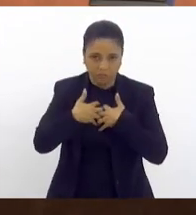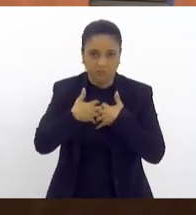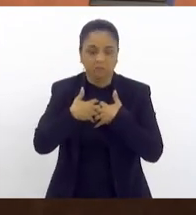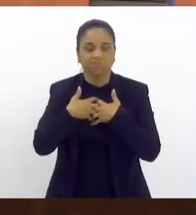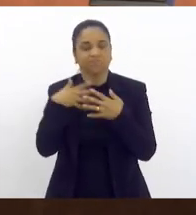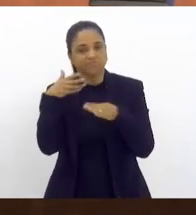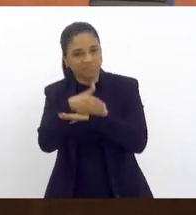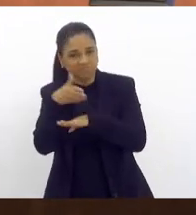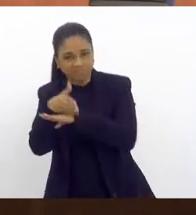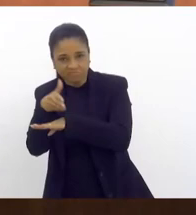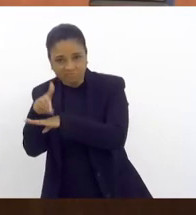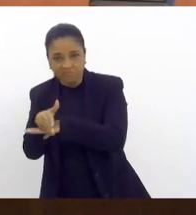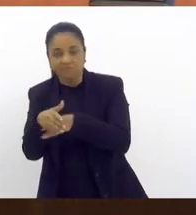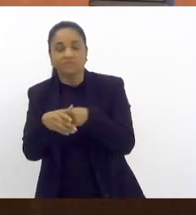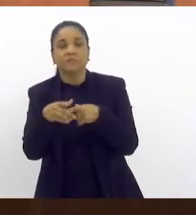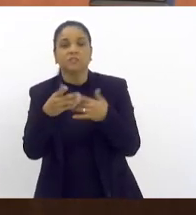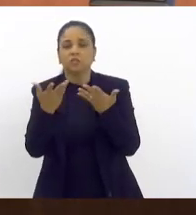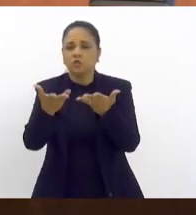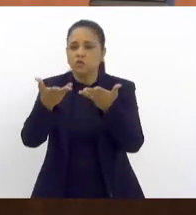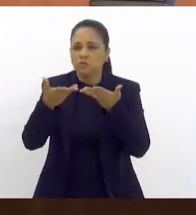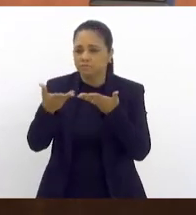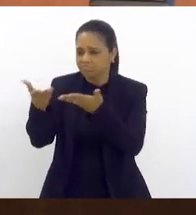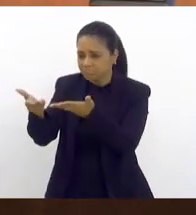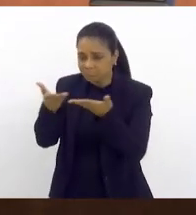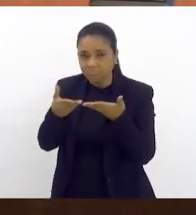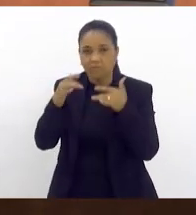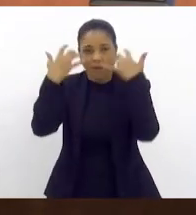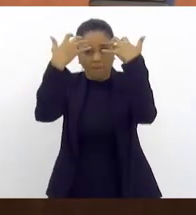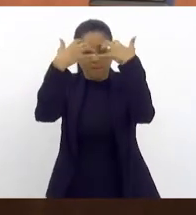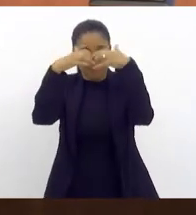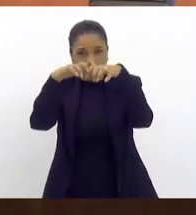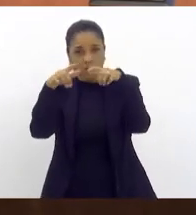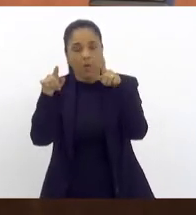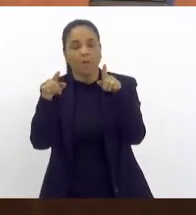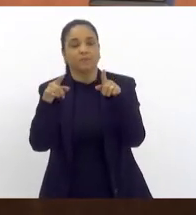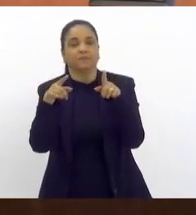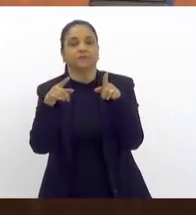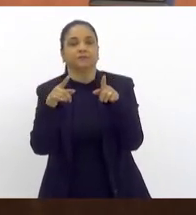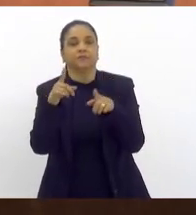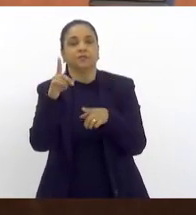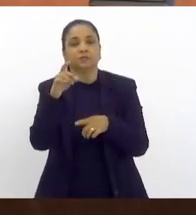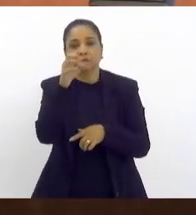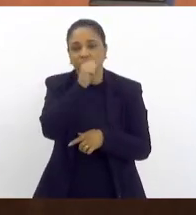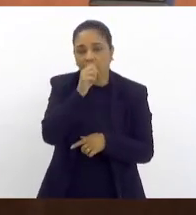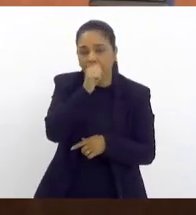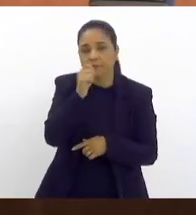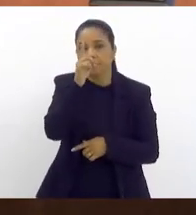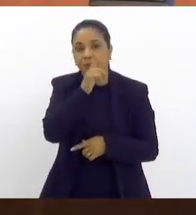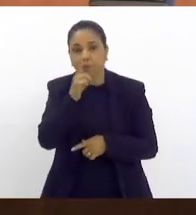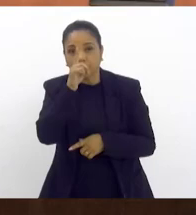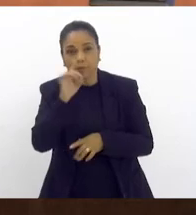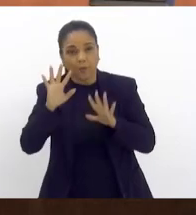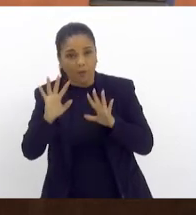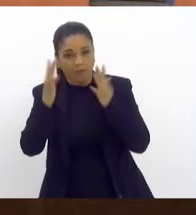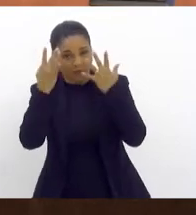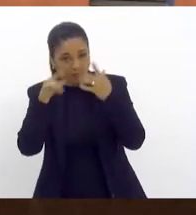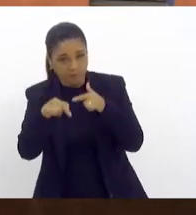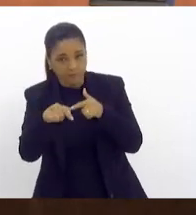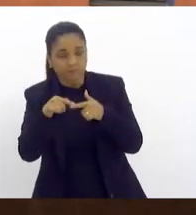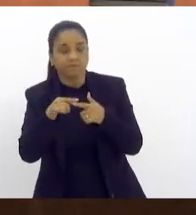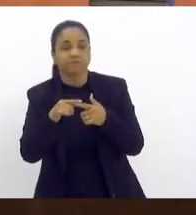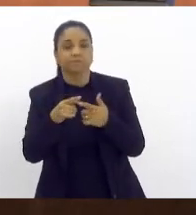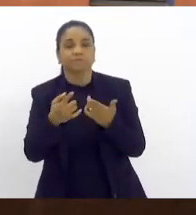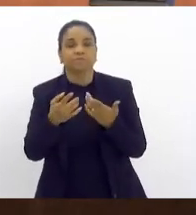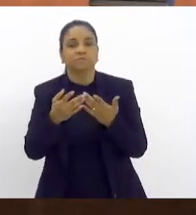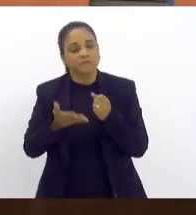quero convidar todos e todas de Petrópolis para os eventos que vão acontecer no sábado e no domingo a gente tem apoiado